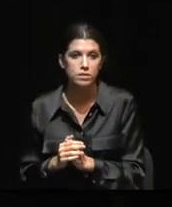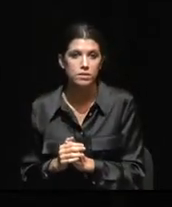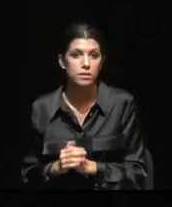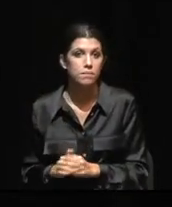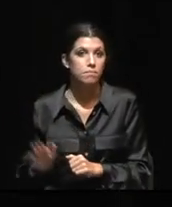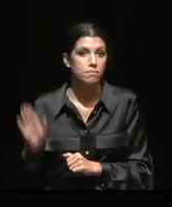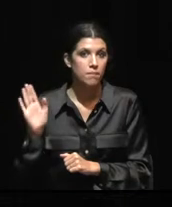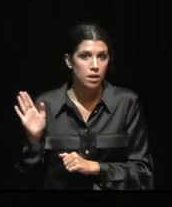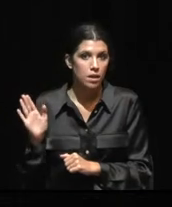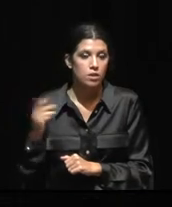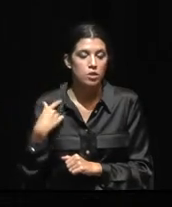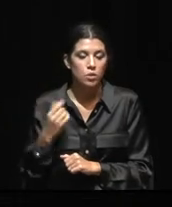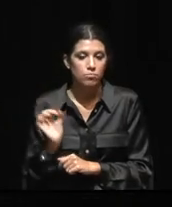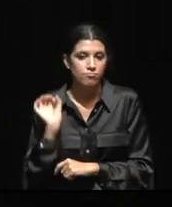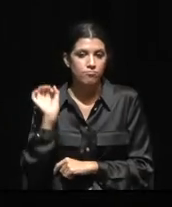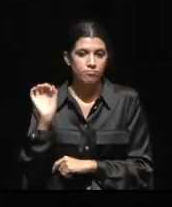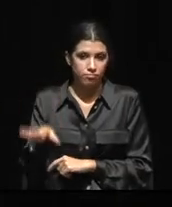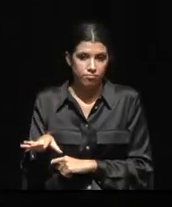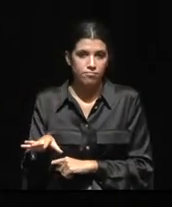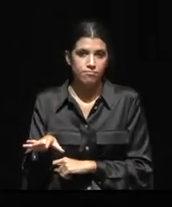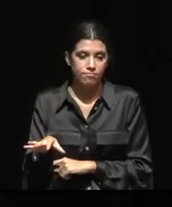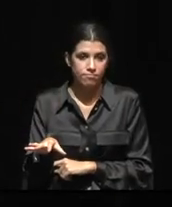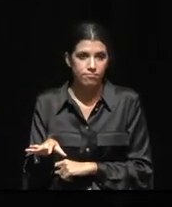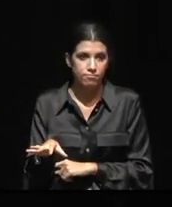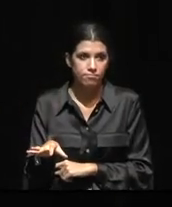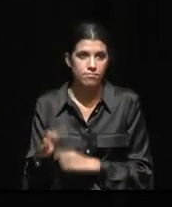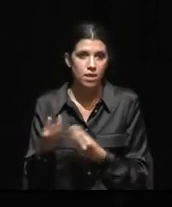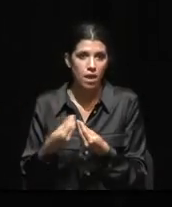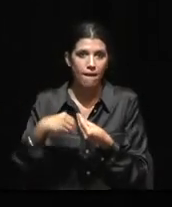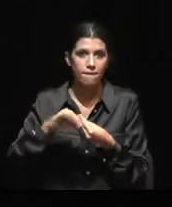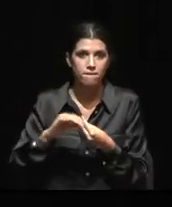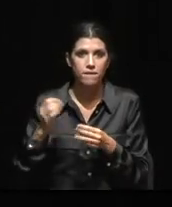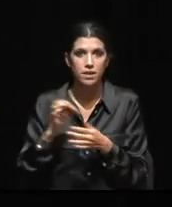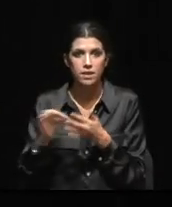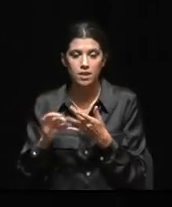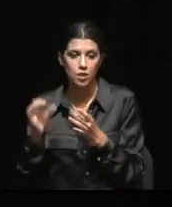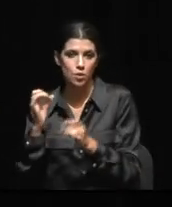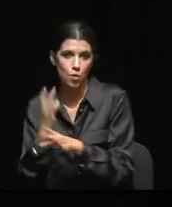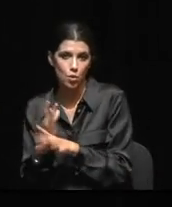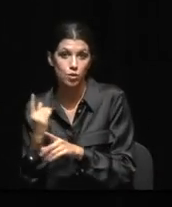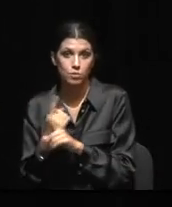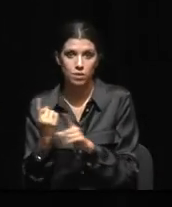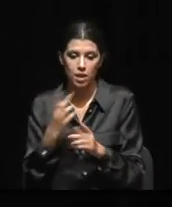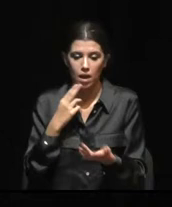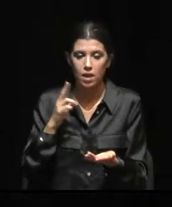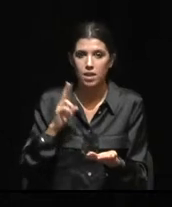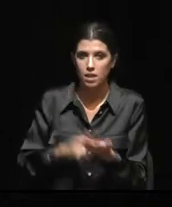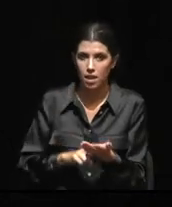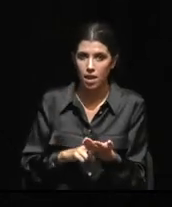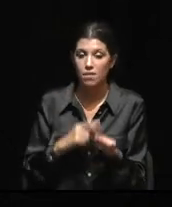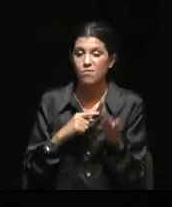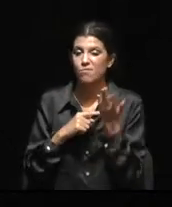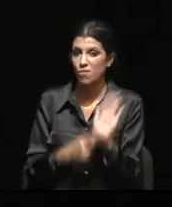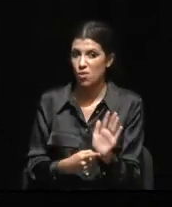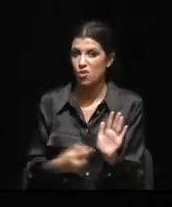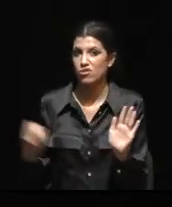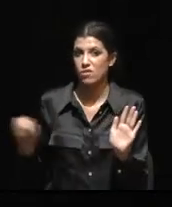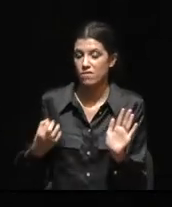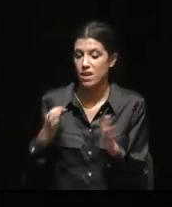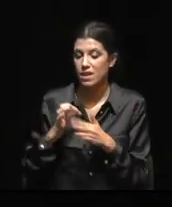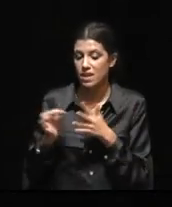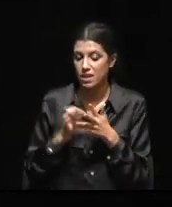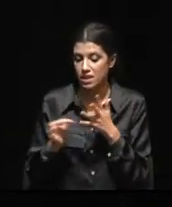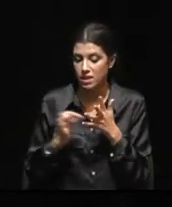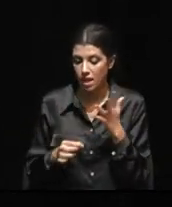só fazia uma sugestão que acrescentasse outros critérios porque a realidade vai nos demonstrando que estes